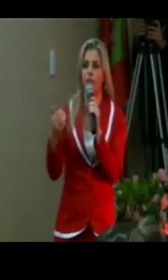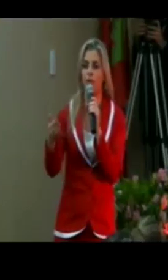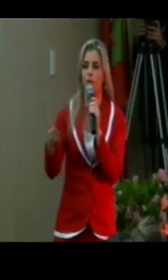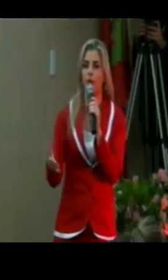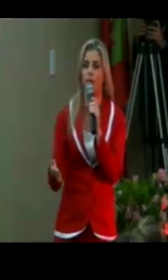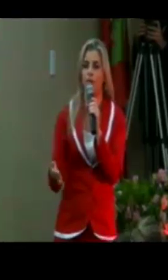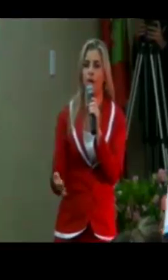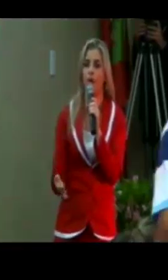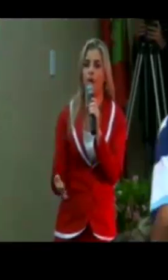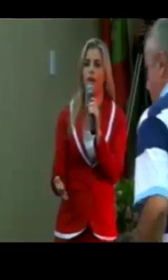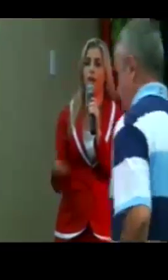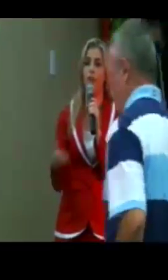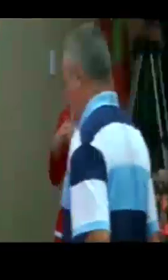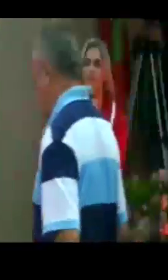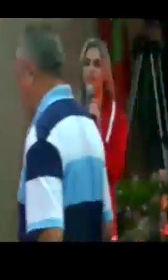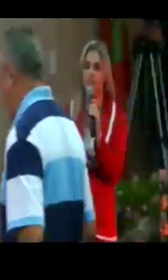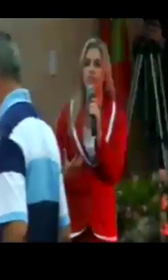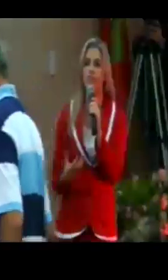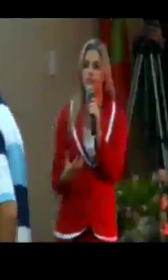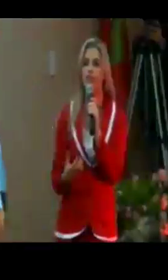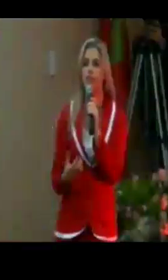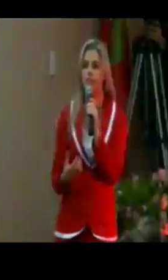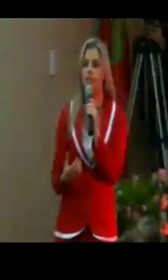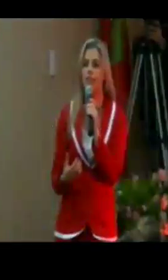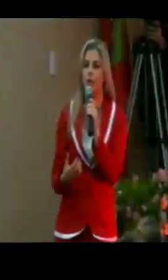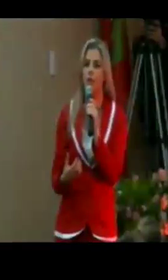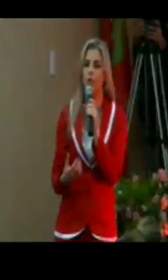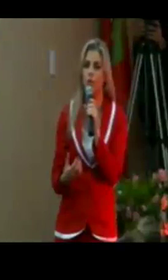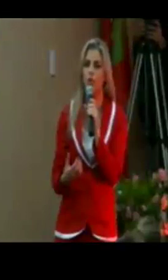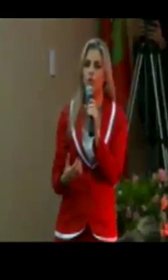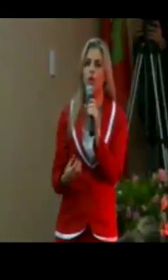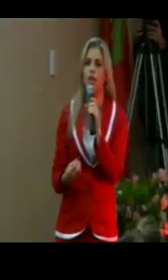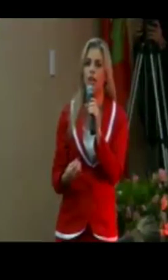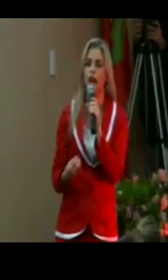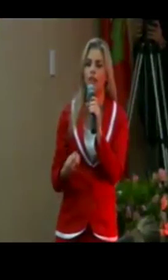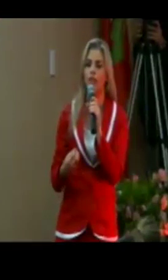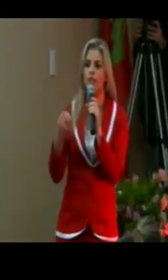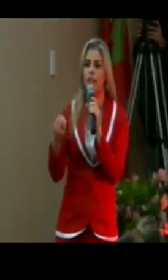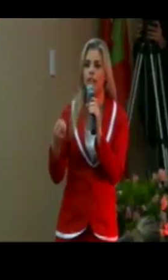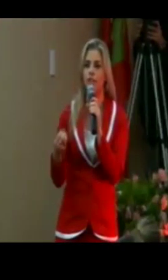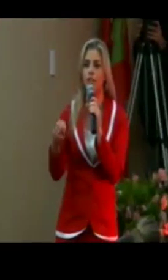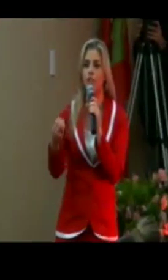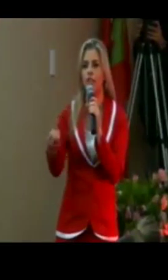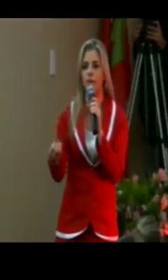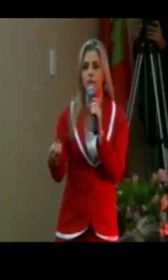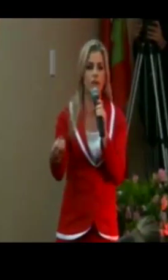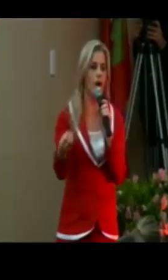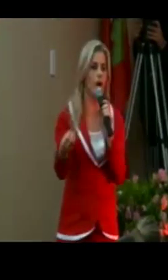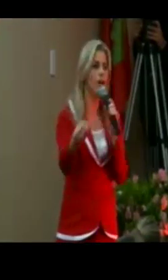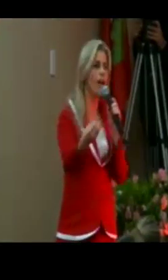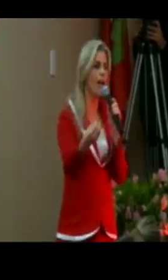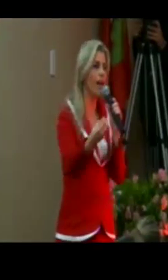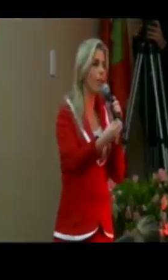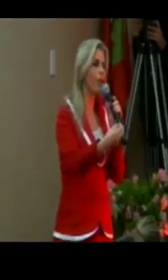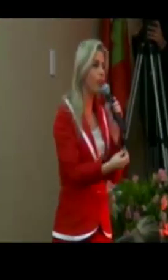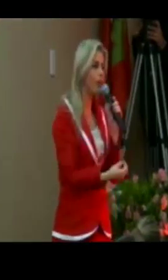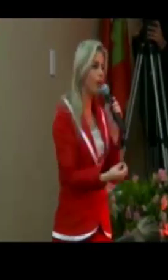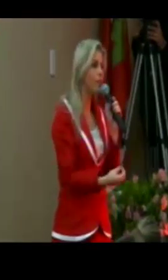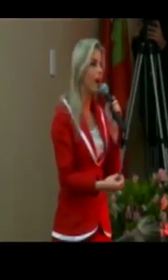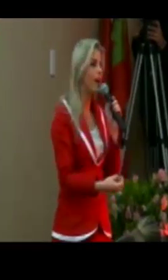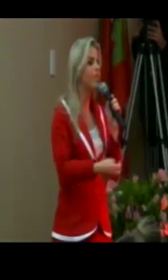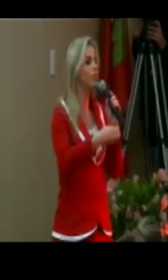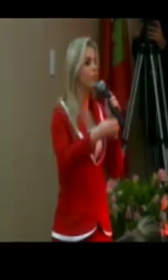à comunidade, trabalhando a questão da formação, né, do exercício da cidadania como um todo. A gente entende que o cidadão ele